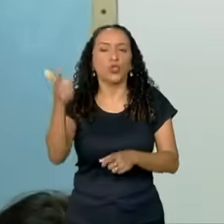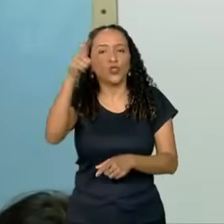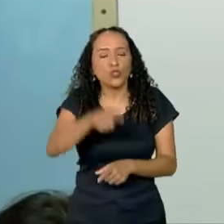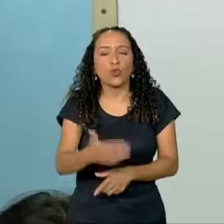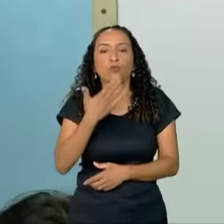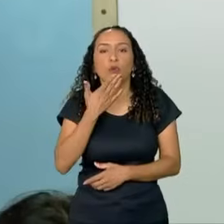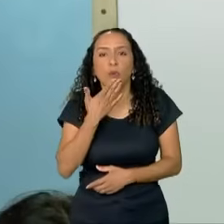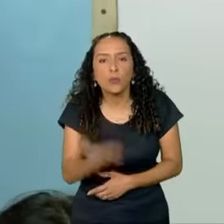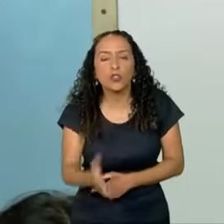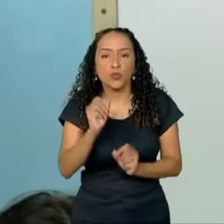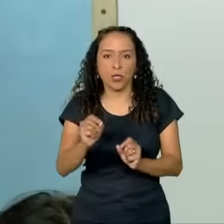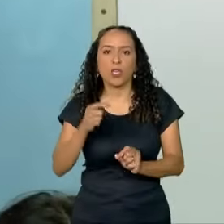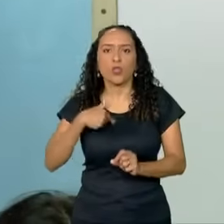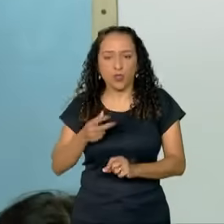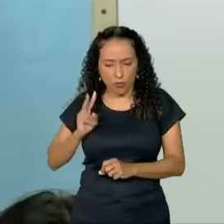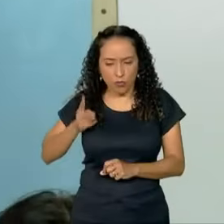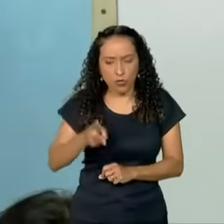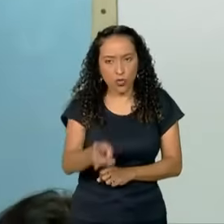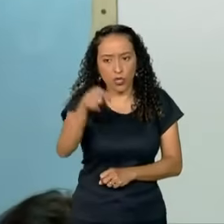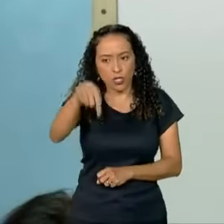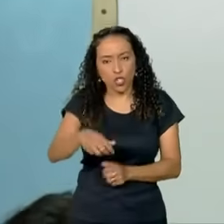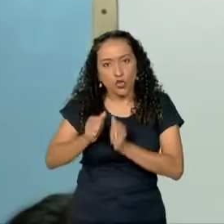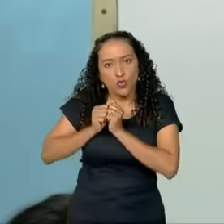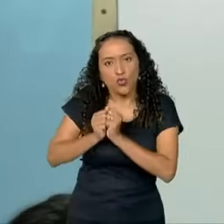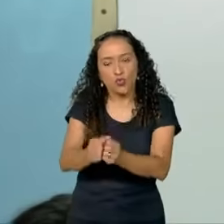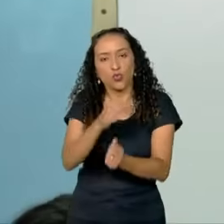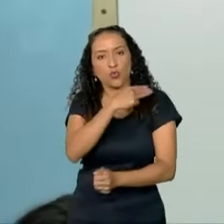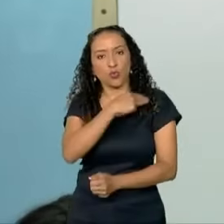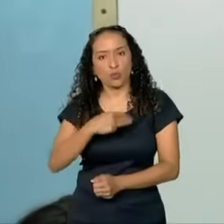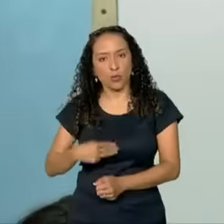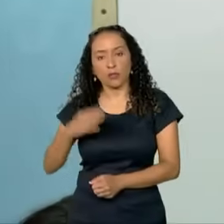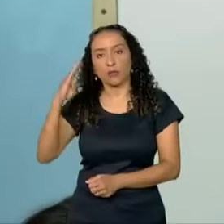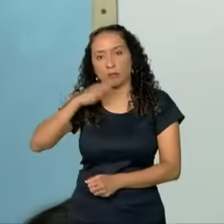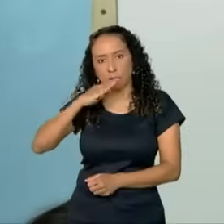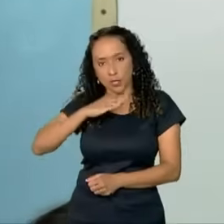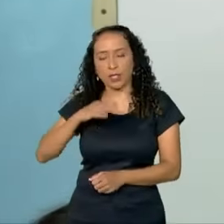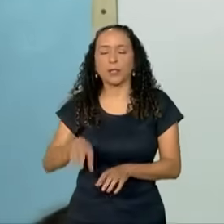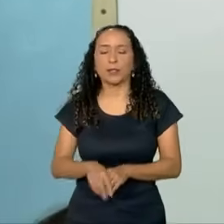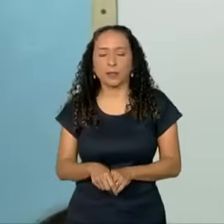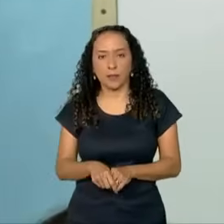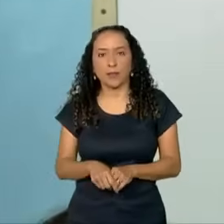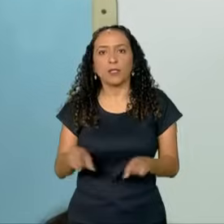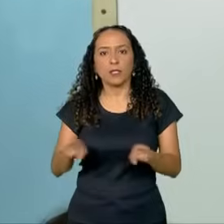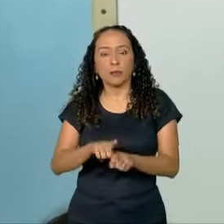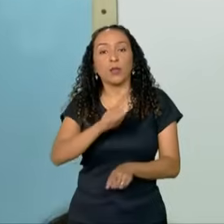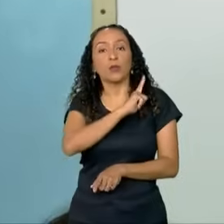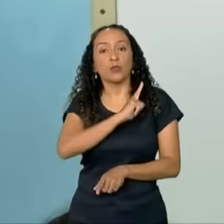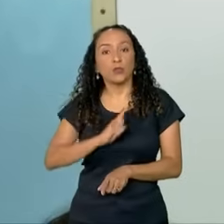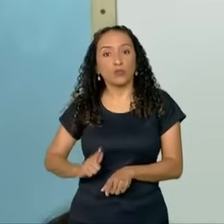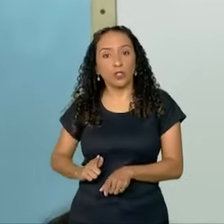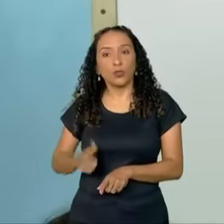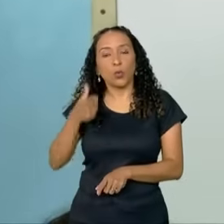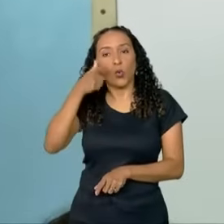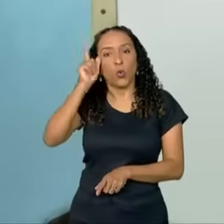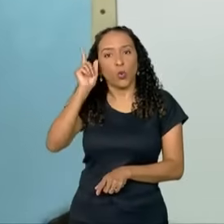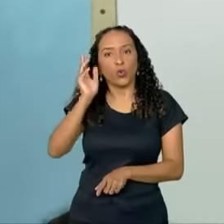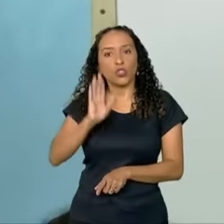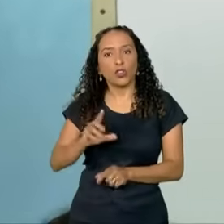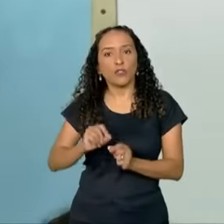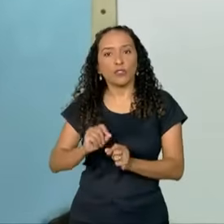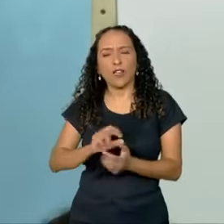apelo. Eu vou permanecer aqui com o ministro Pimenta e o governador. Ontem nós